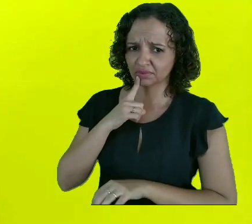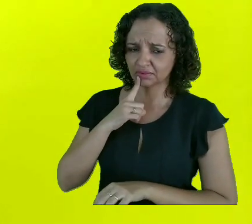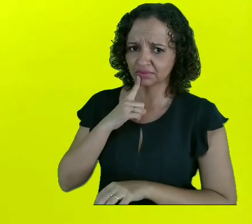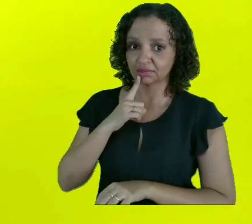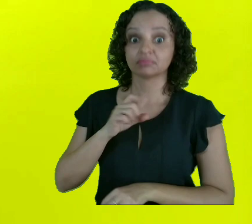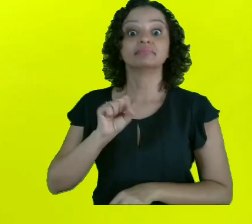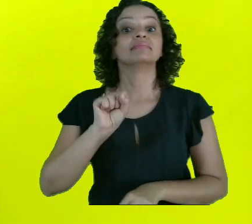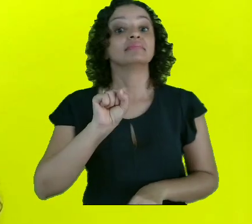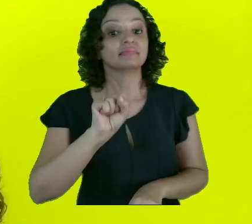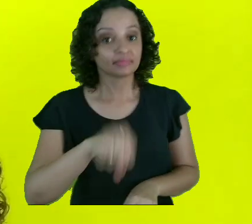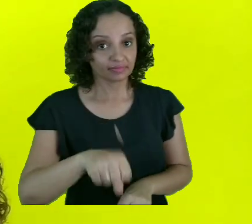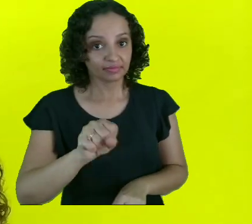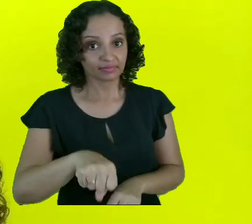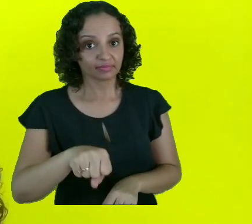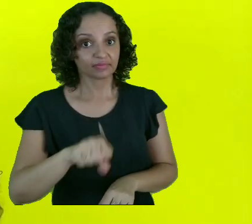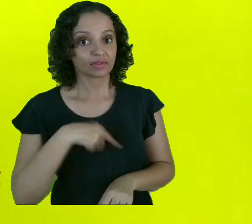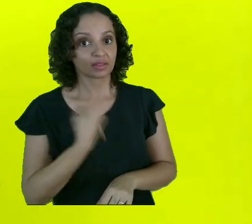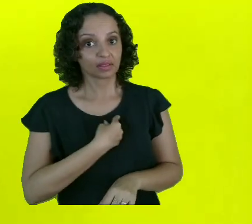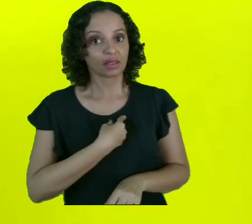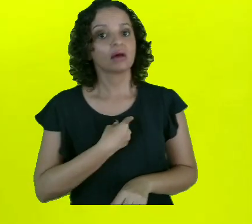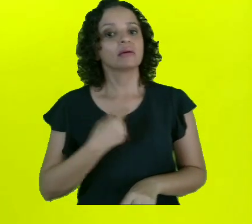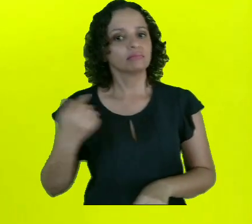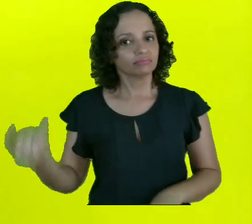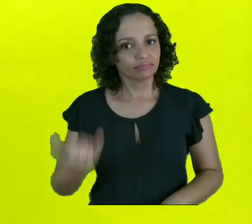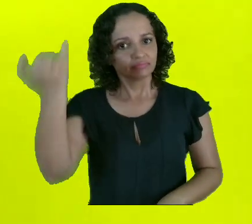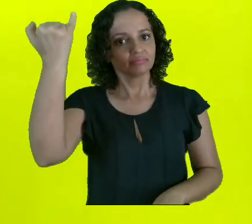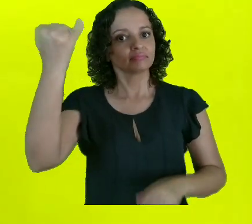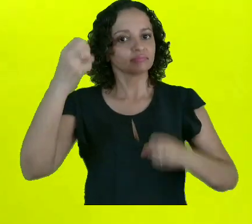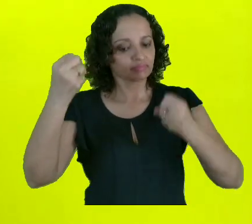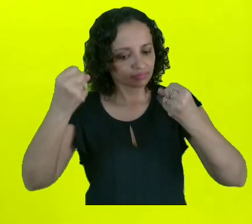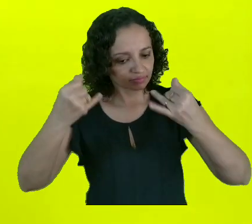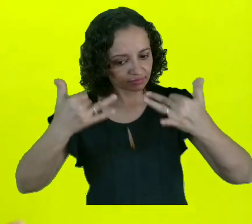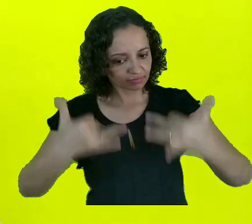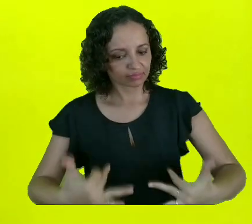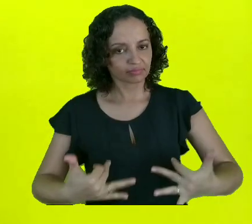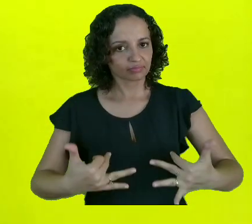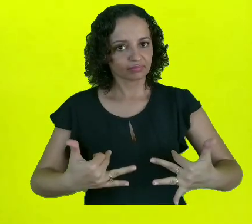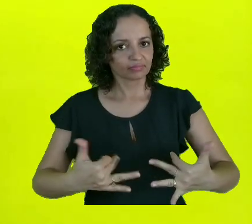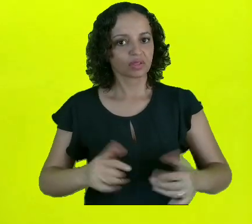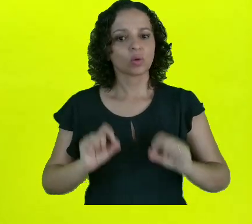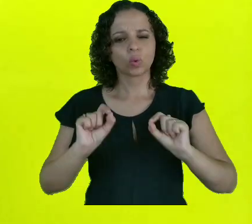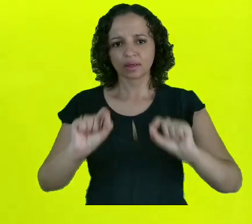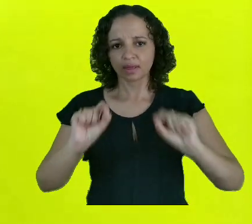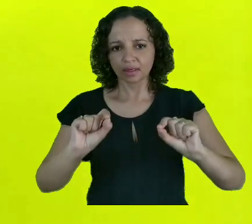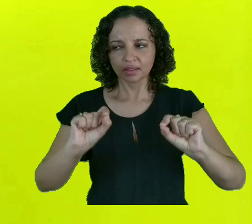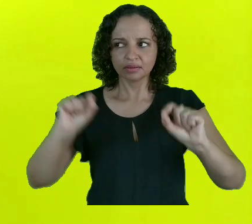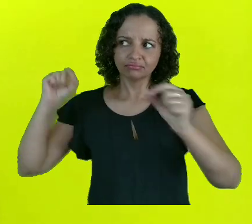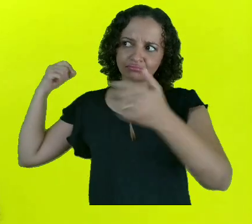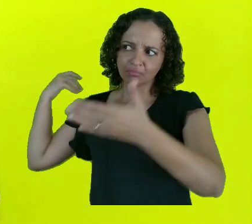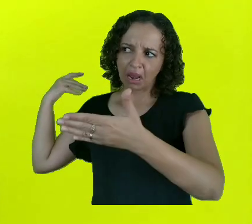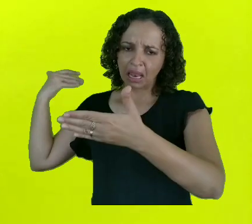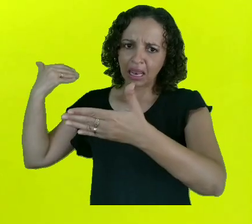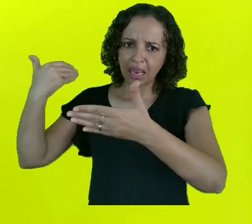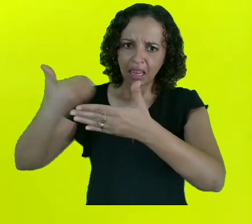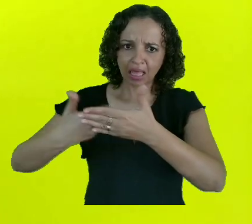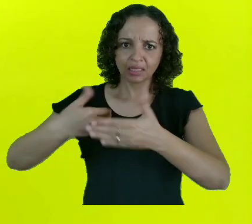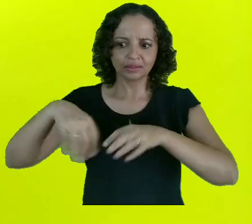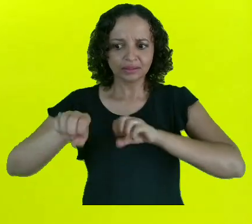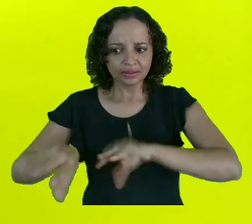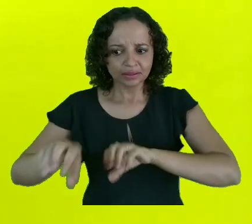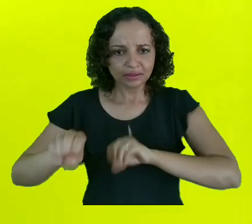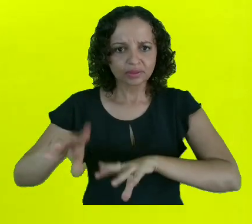nós comentarmos aqui que na história da educação dos surdos, nós já temos exemplos